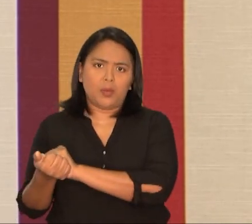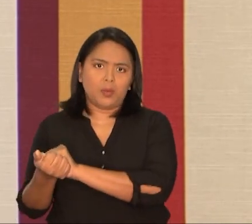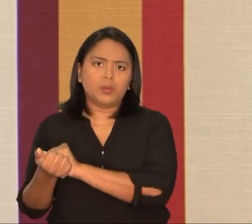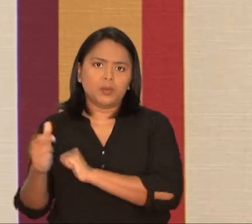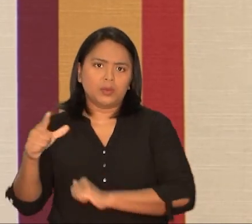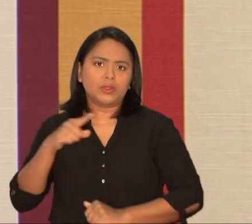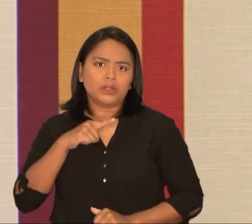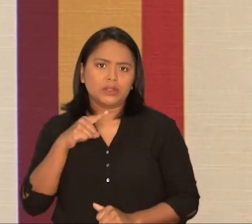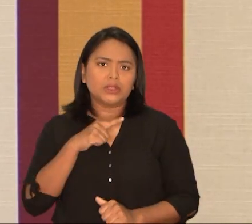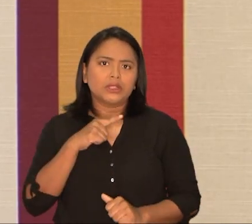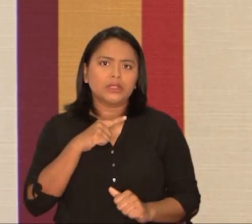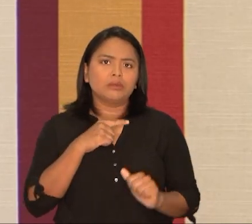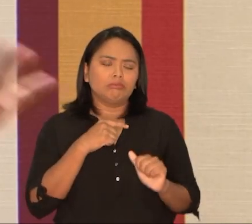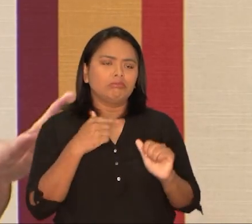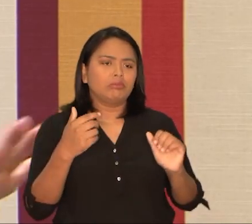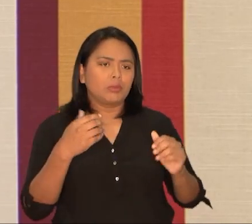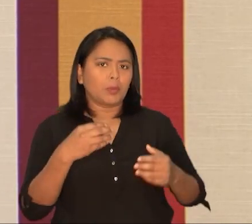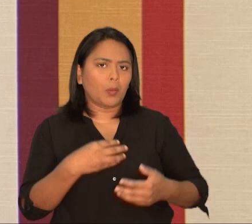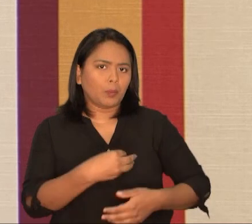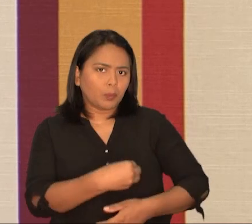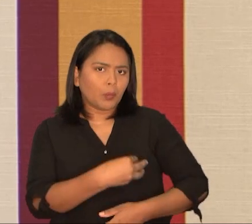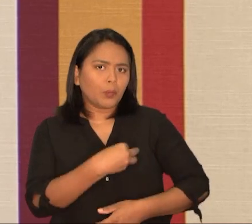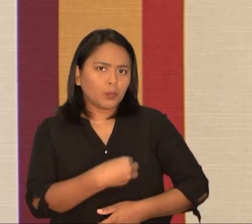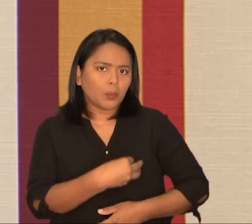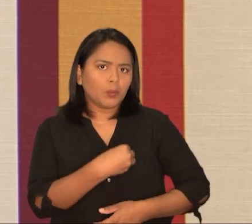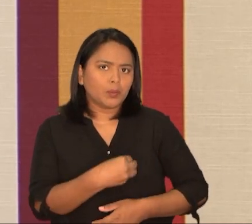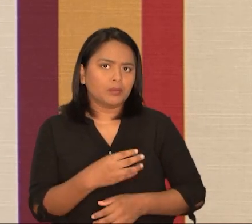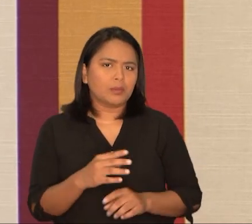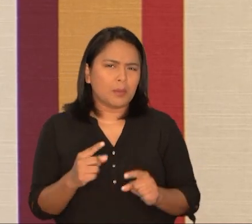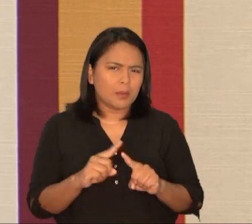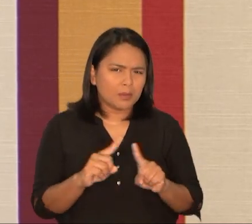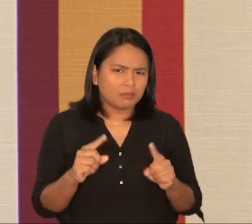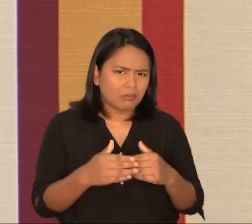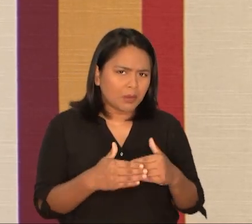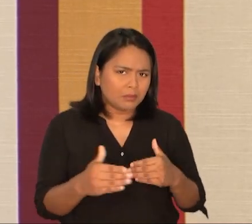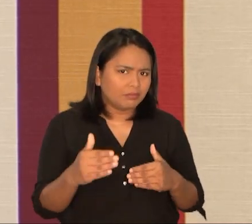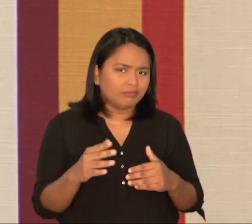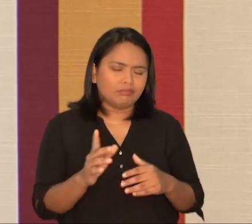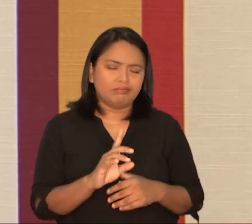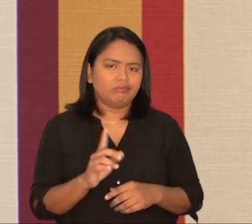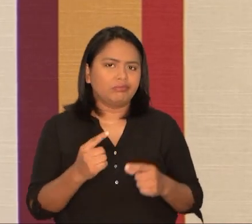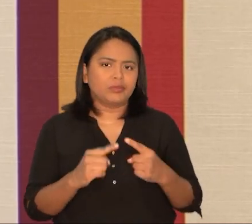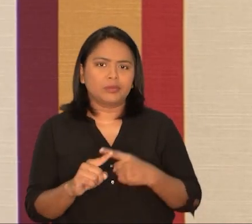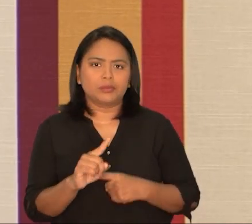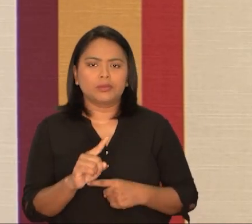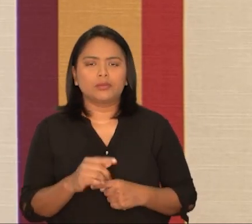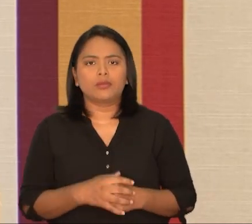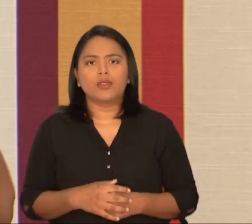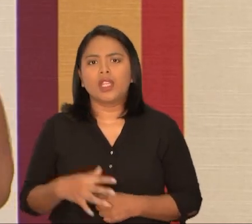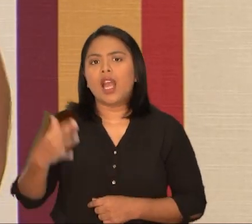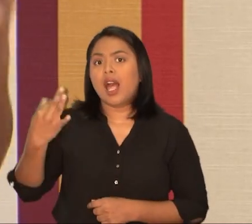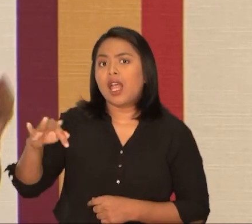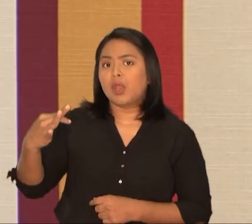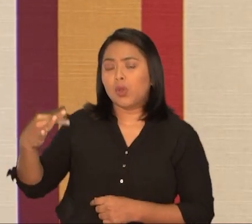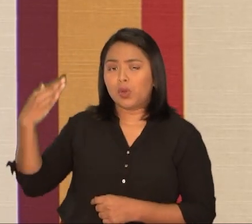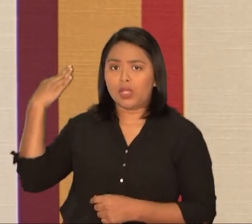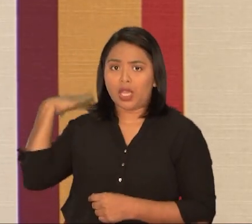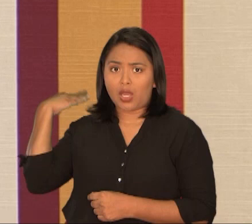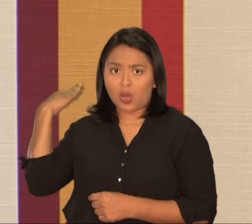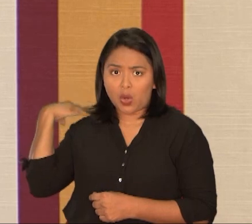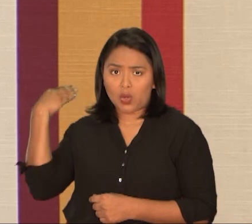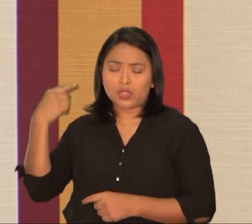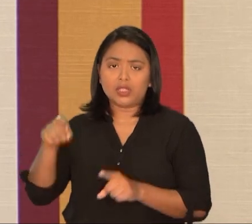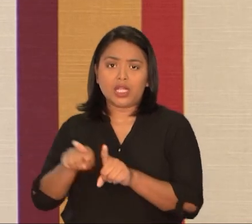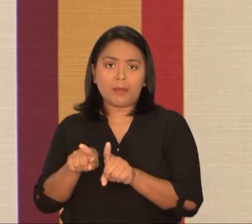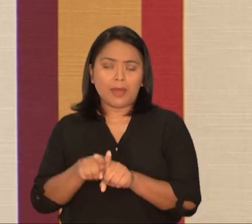gente tem ali uma regularização da mamada, mas no início não funciona assim, tá bom? É, com relação às dores, né, que ela levantou, a dor na costa e a dor